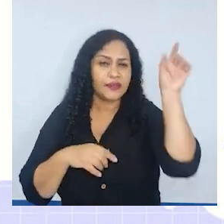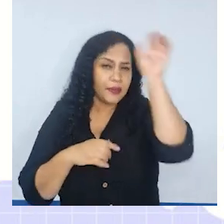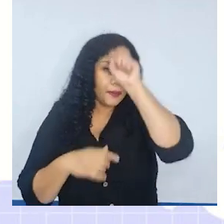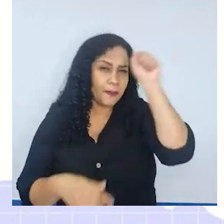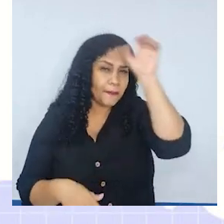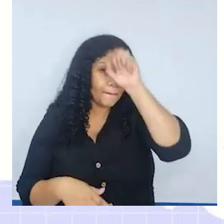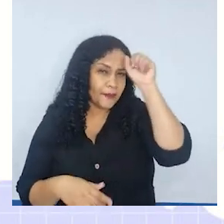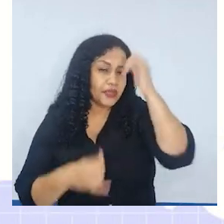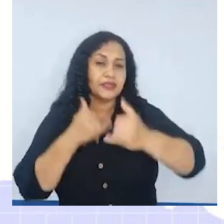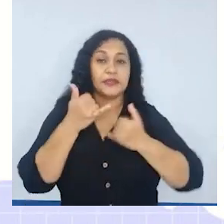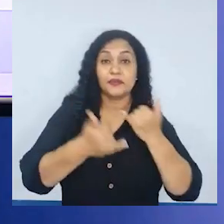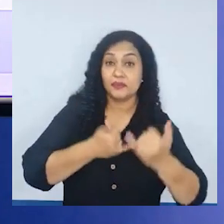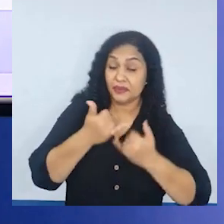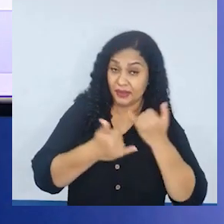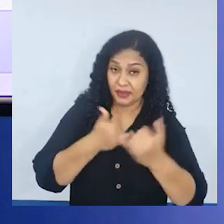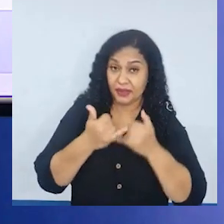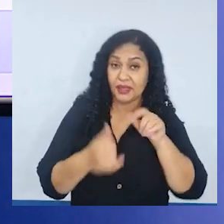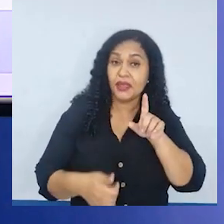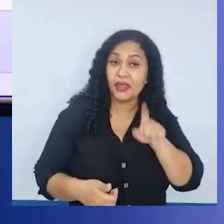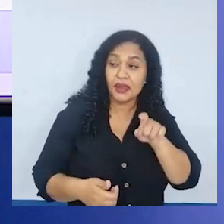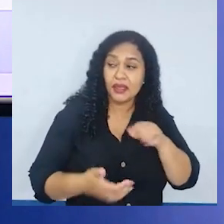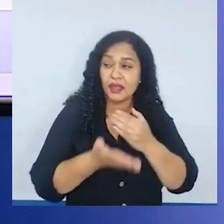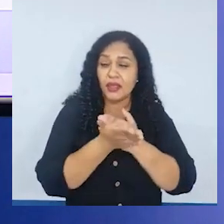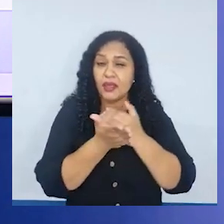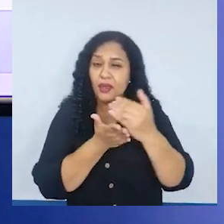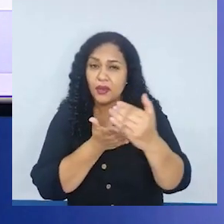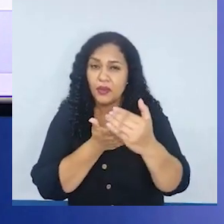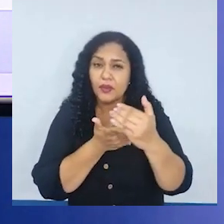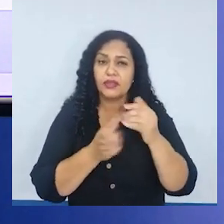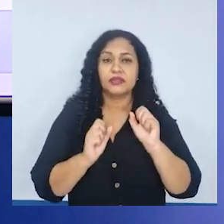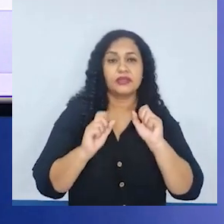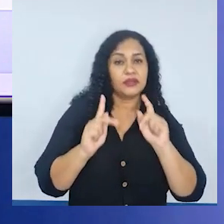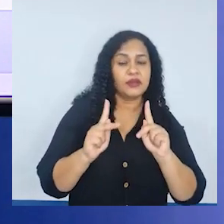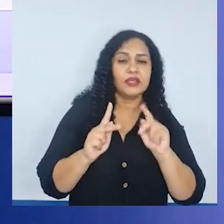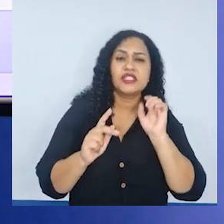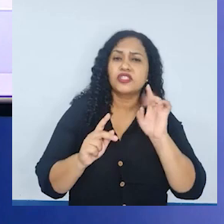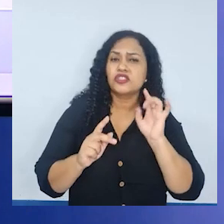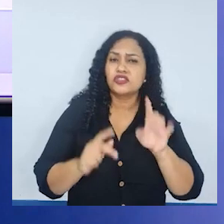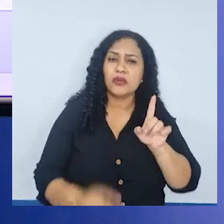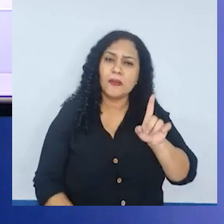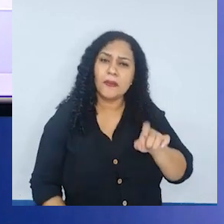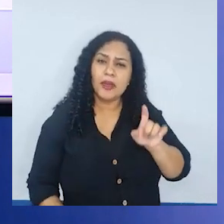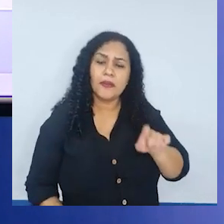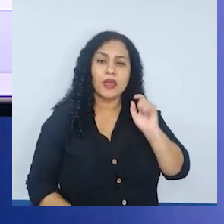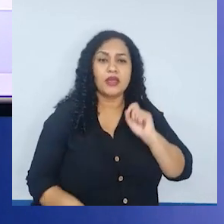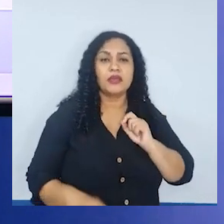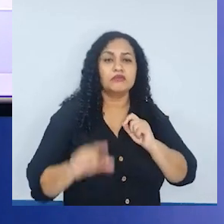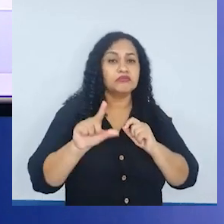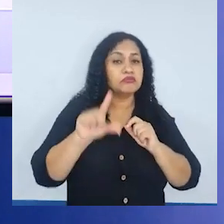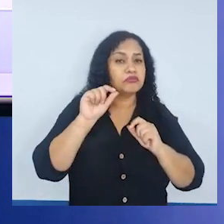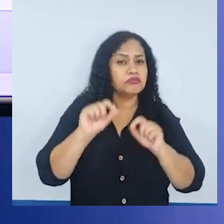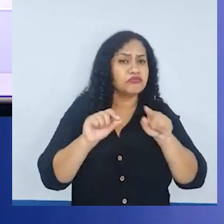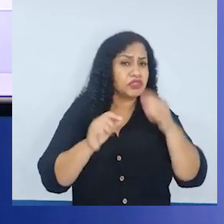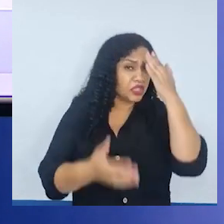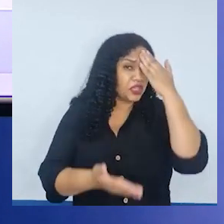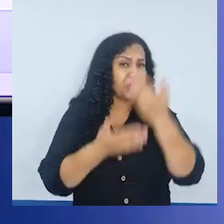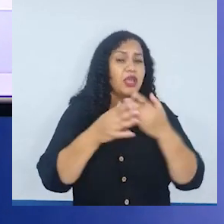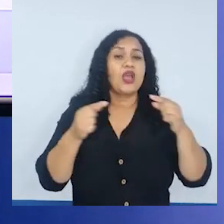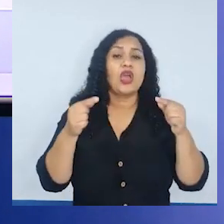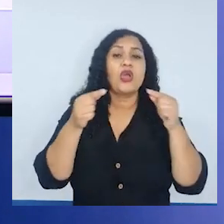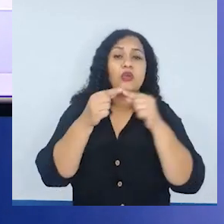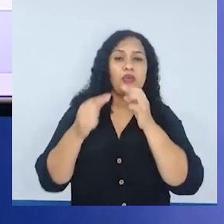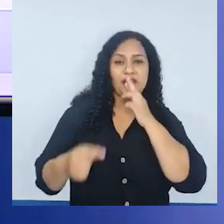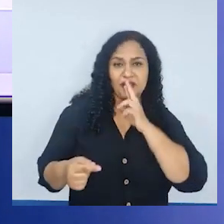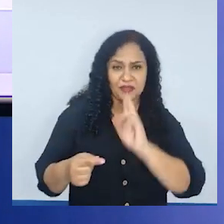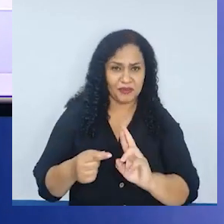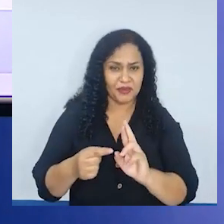vai aprender brincando. Clique em começar, né? E é só clicar na opção que você acredita ser a